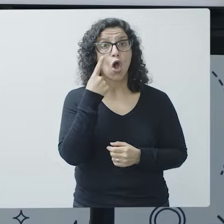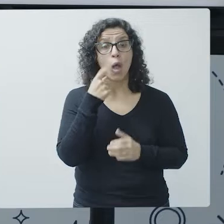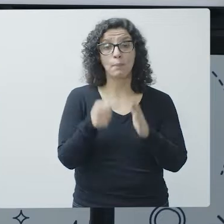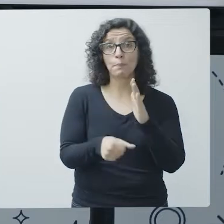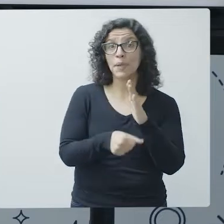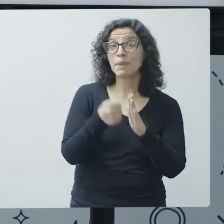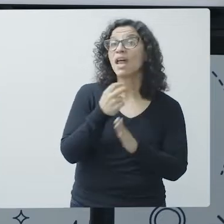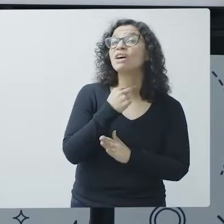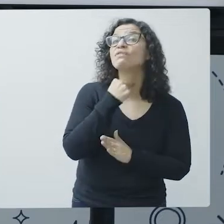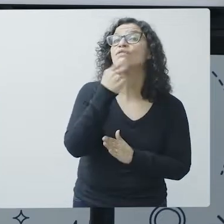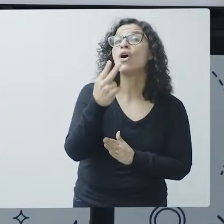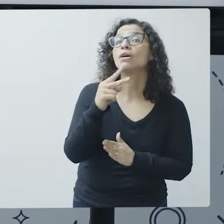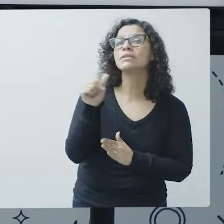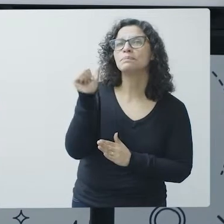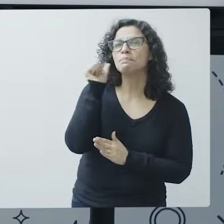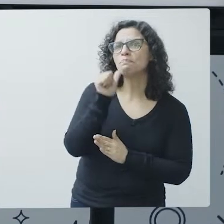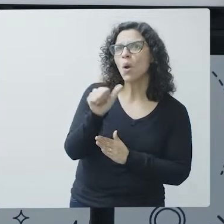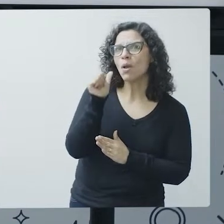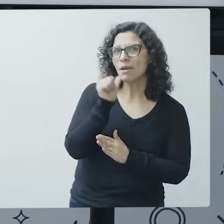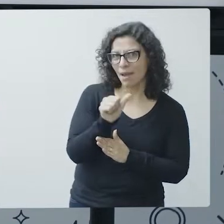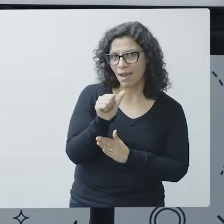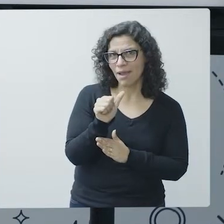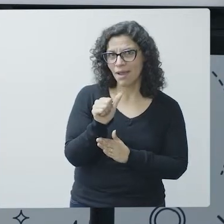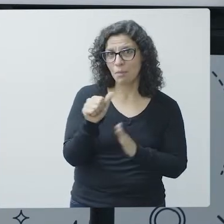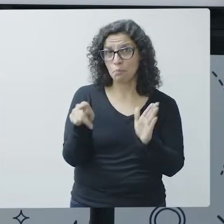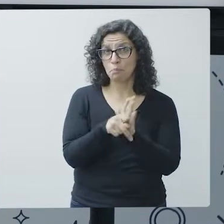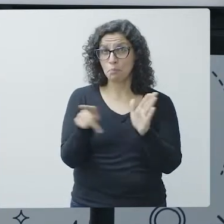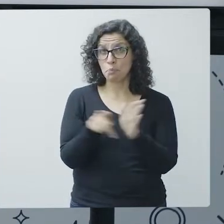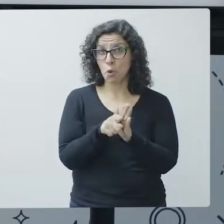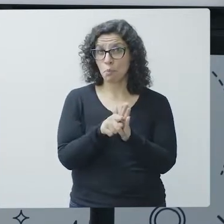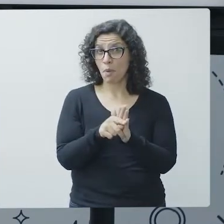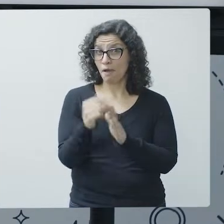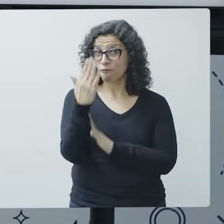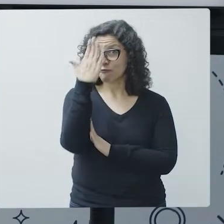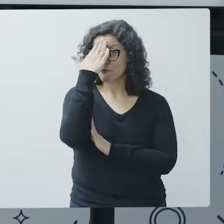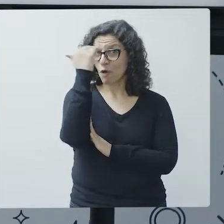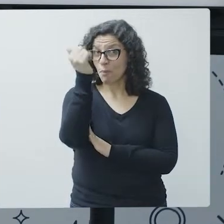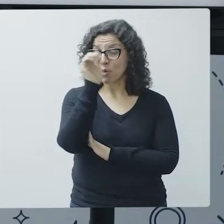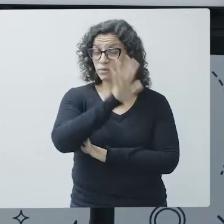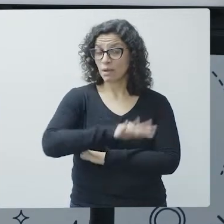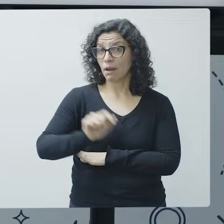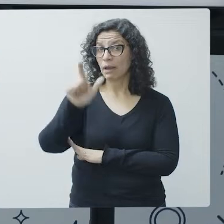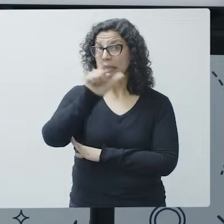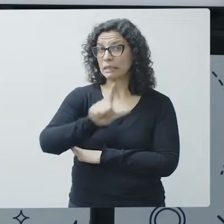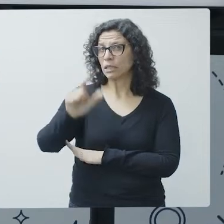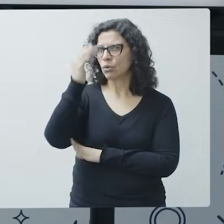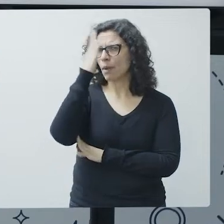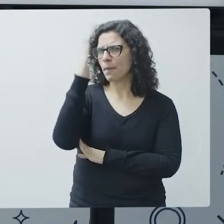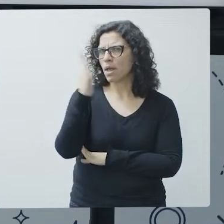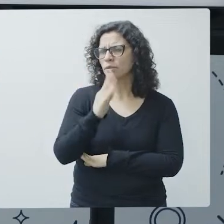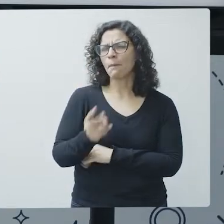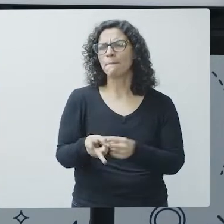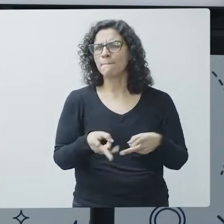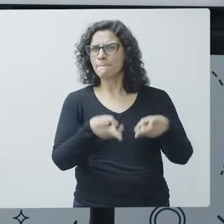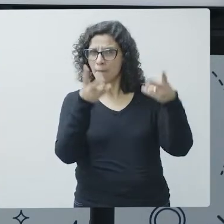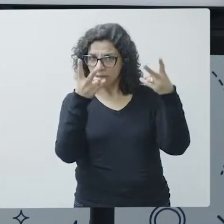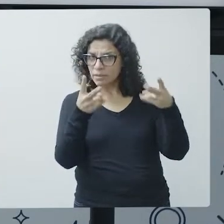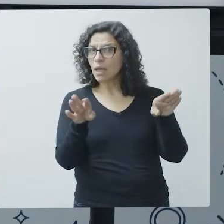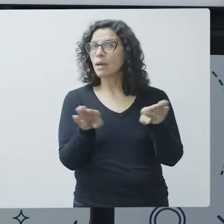a primeira voz feminina de grande expressão na literatura brasileira. Para vocês